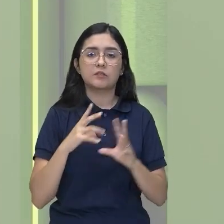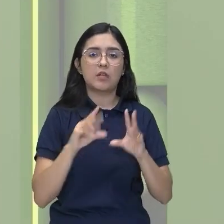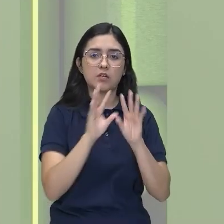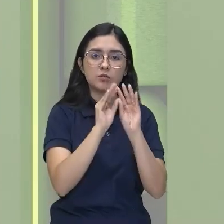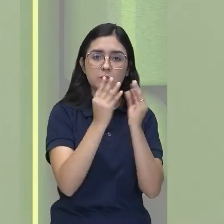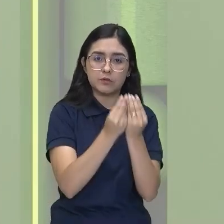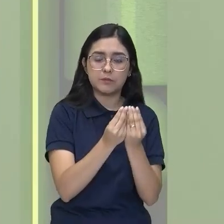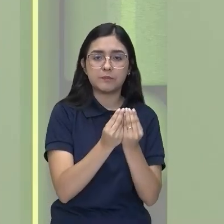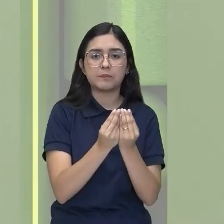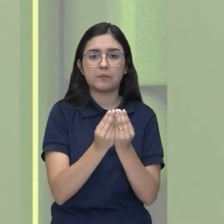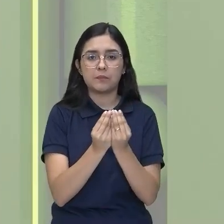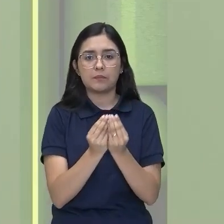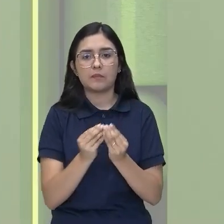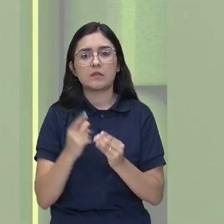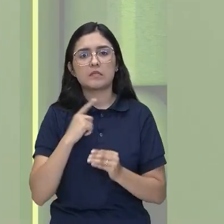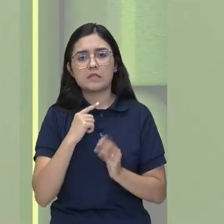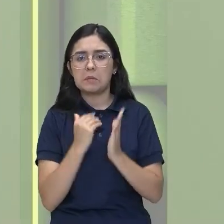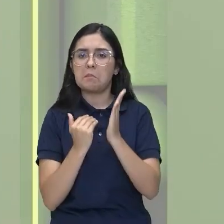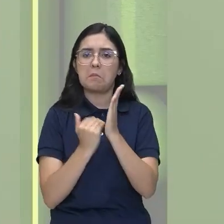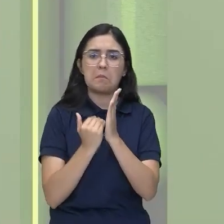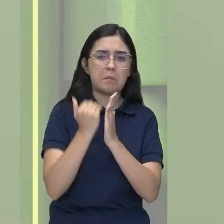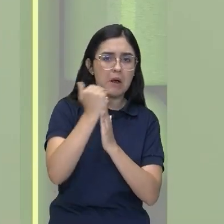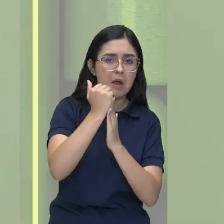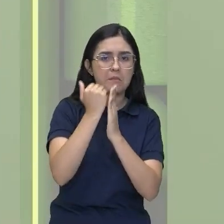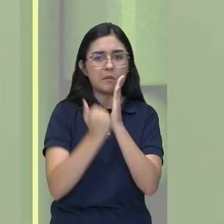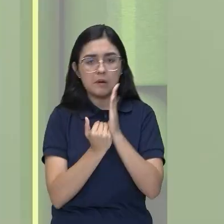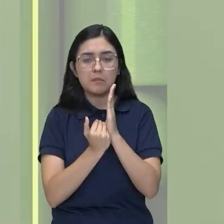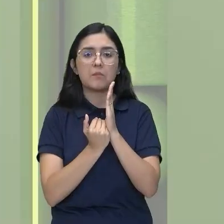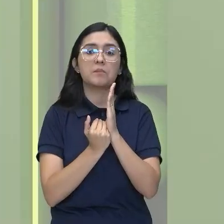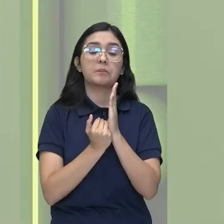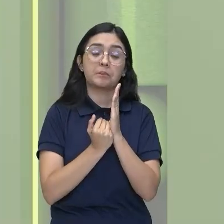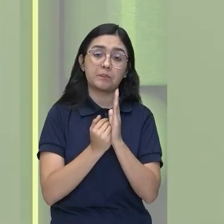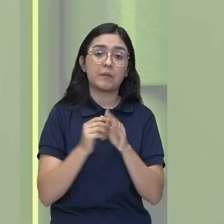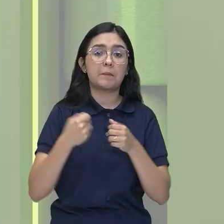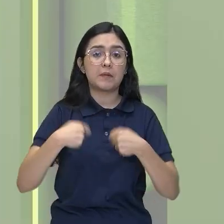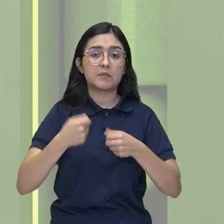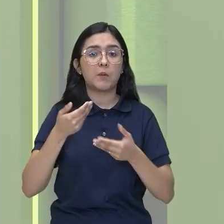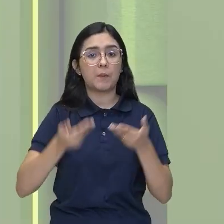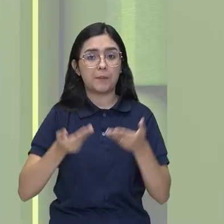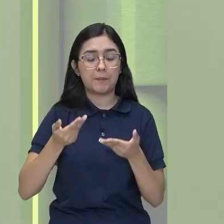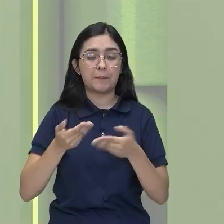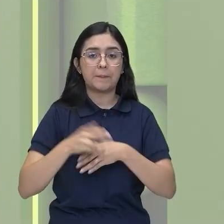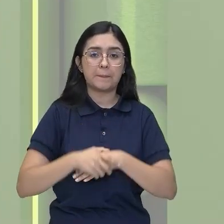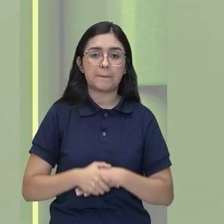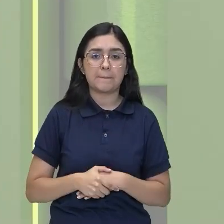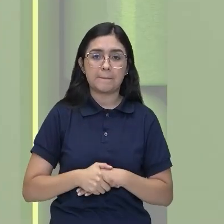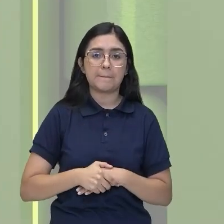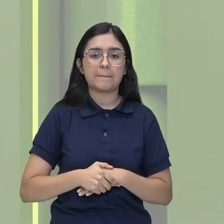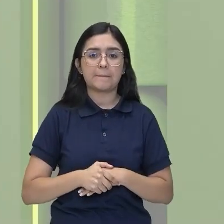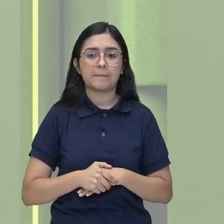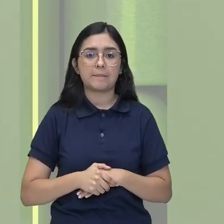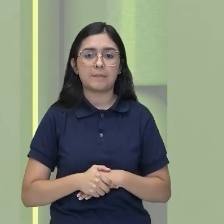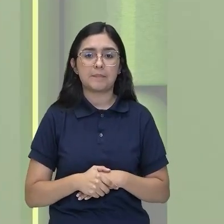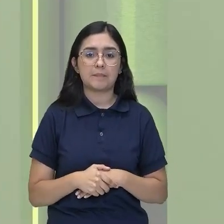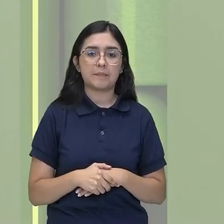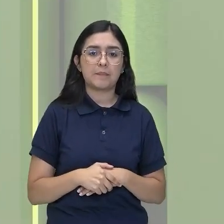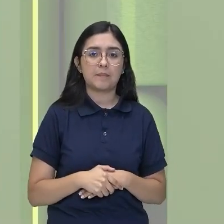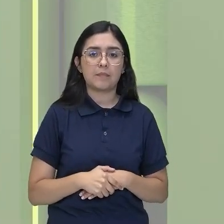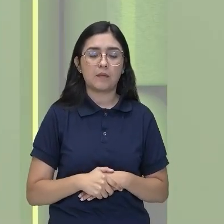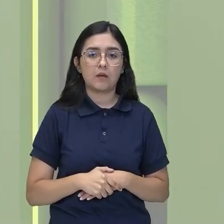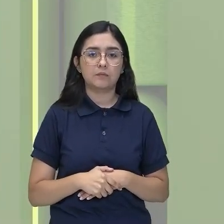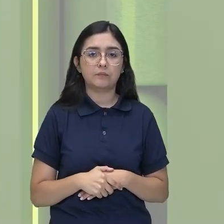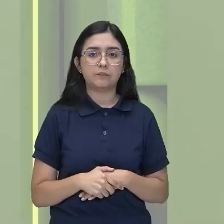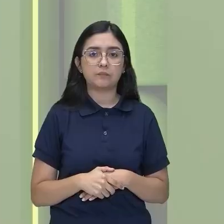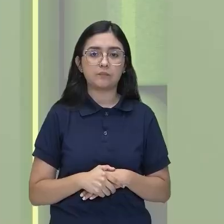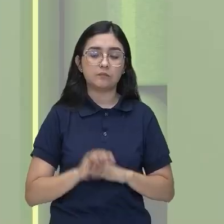tá? Caso esteja alto ou baixo, a gente precisa aí equilibrar, tá bom? Ou seja, ajustar essa